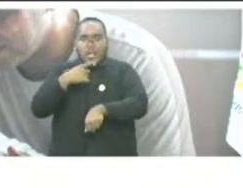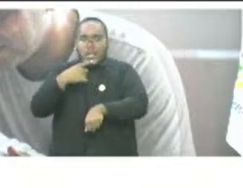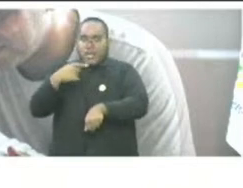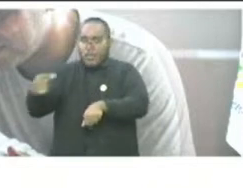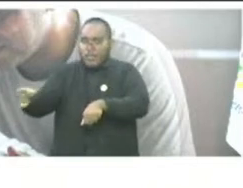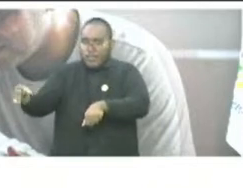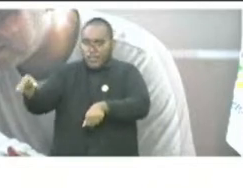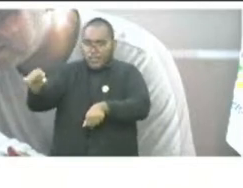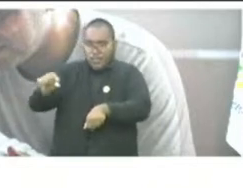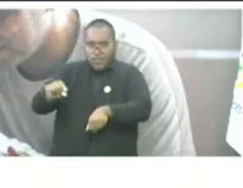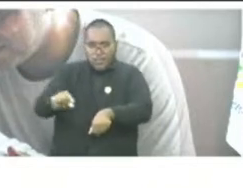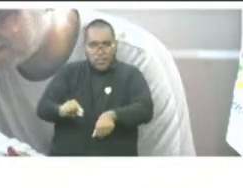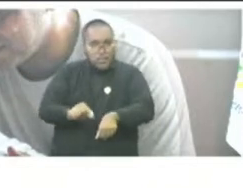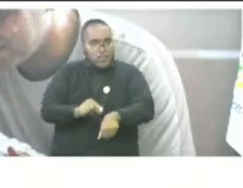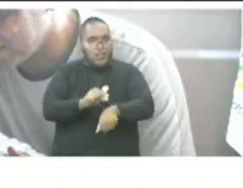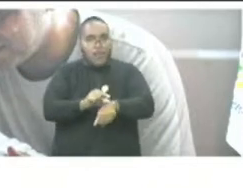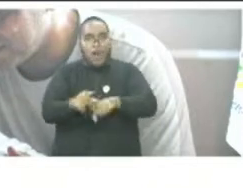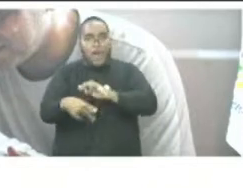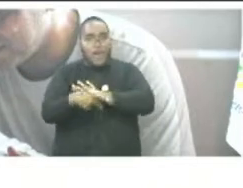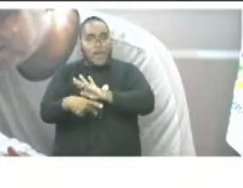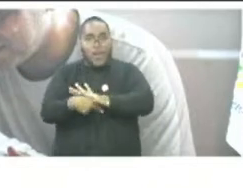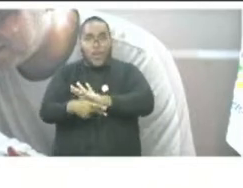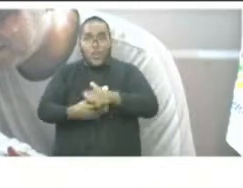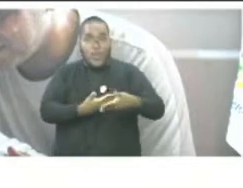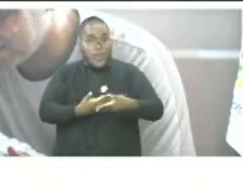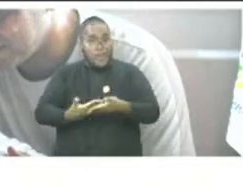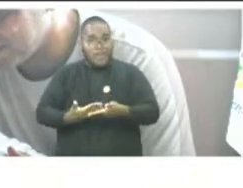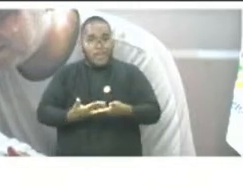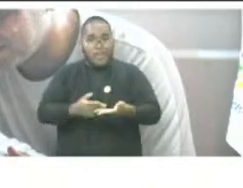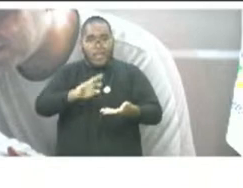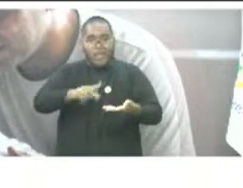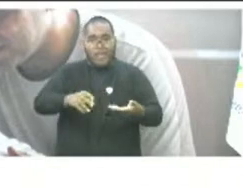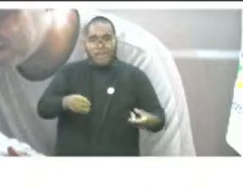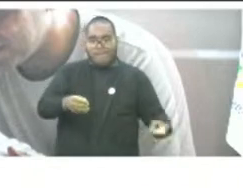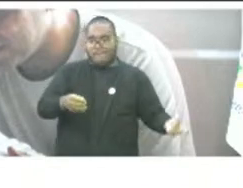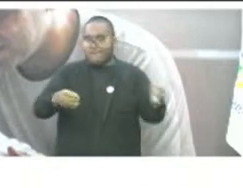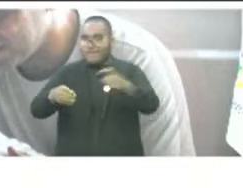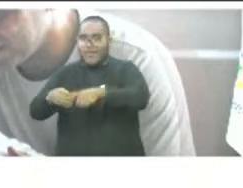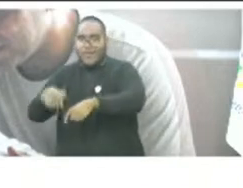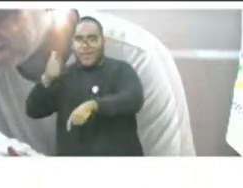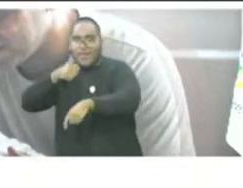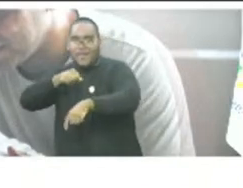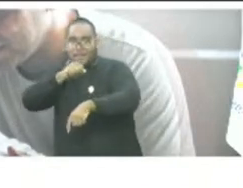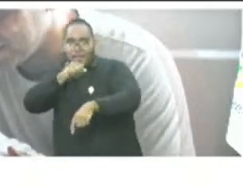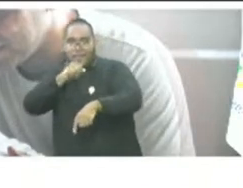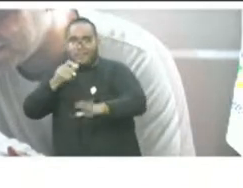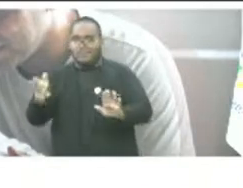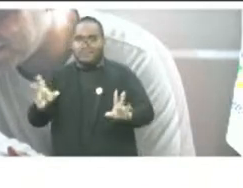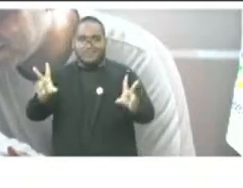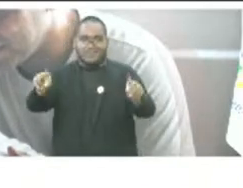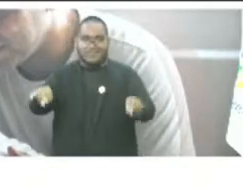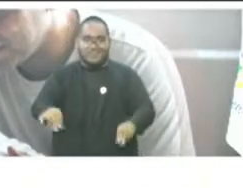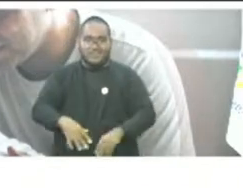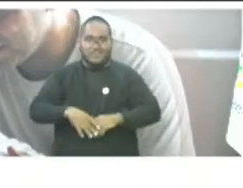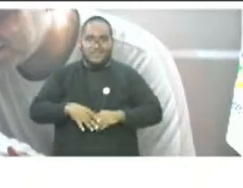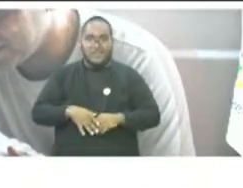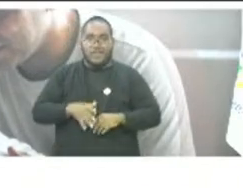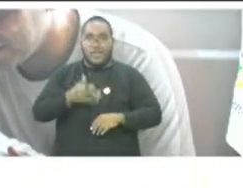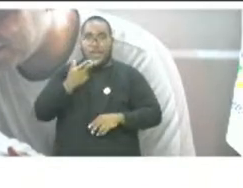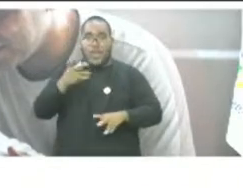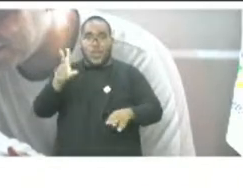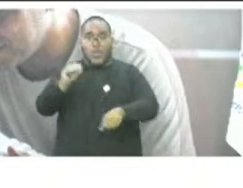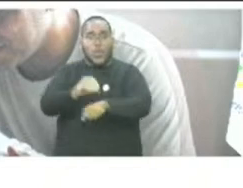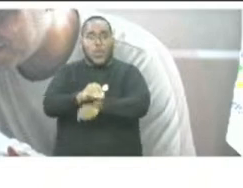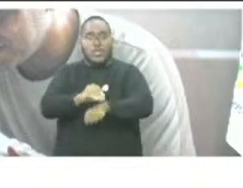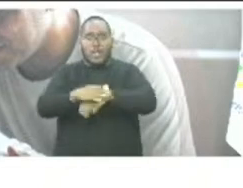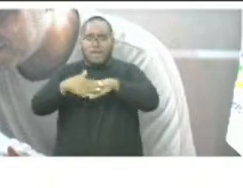um sangue do bebê, não é um sangue que volta para a mãe não vai precisar mais dele. A gente fala do contato pele a pele,